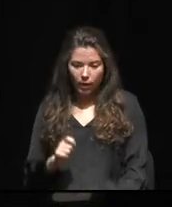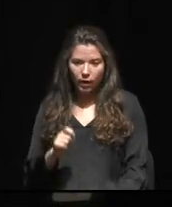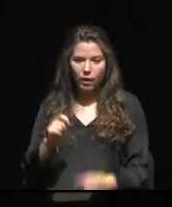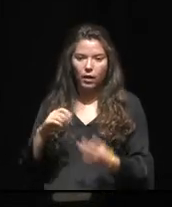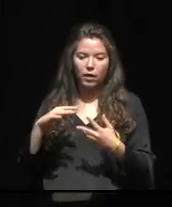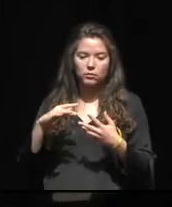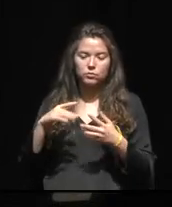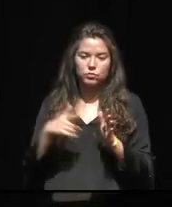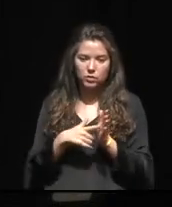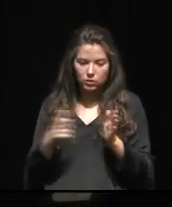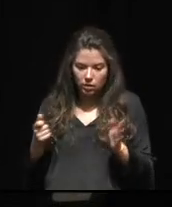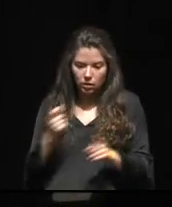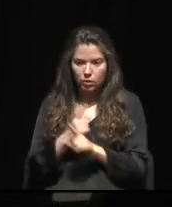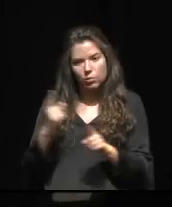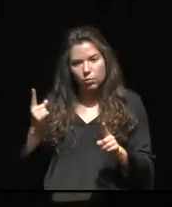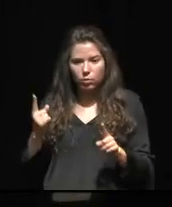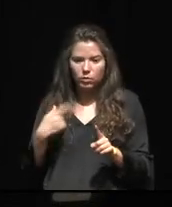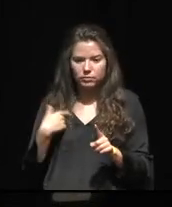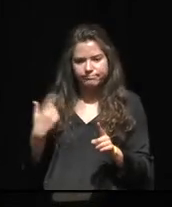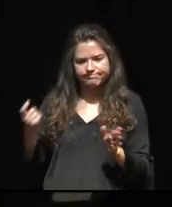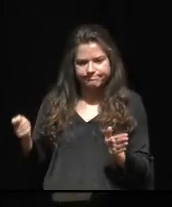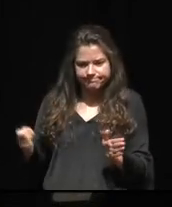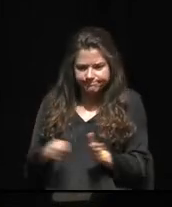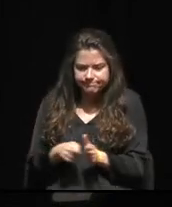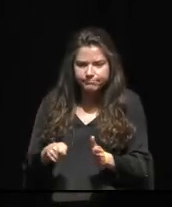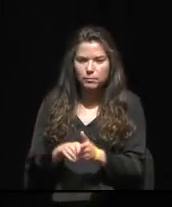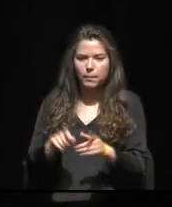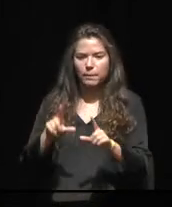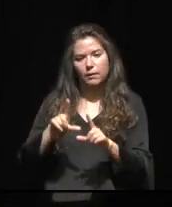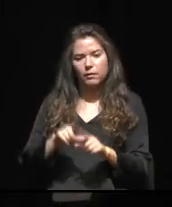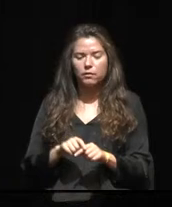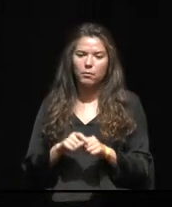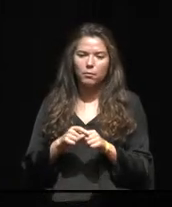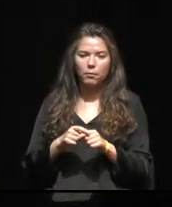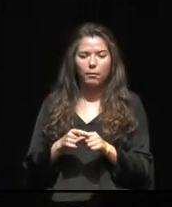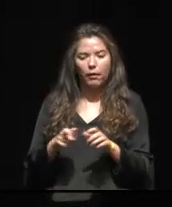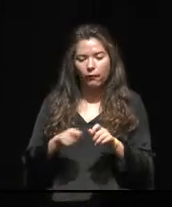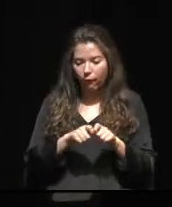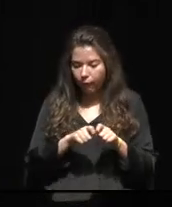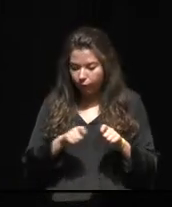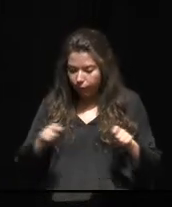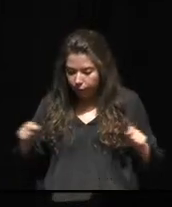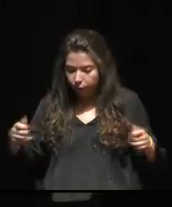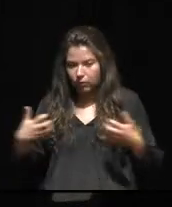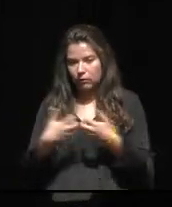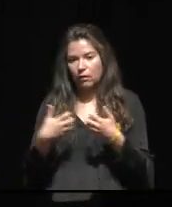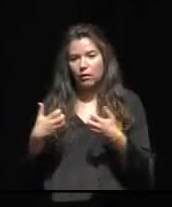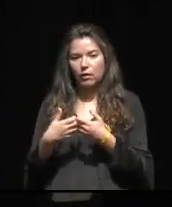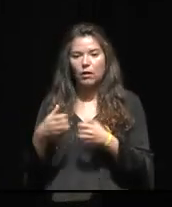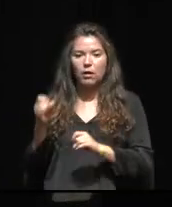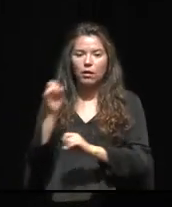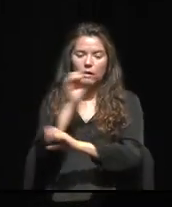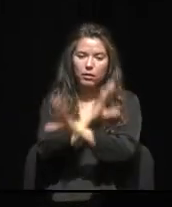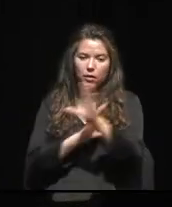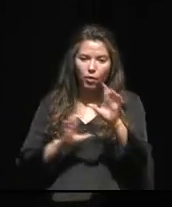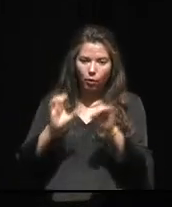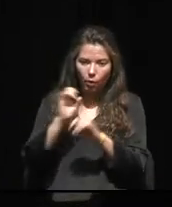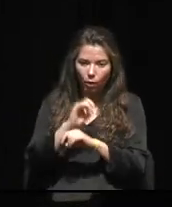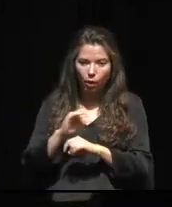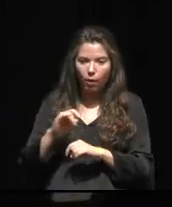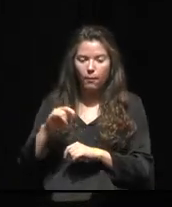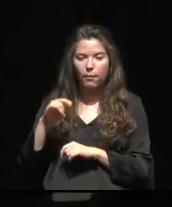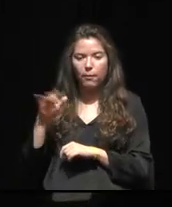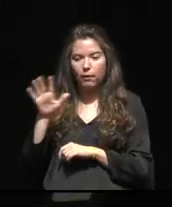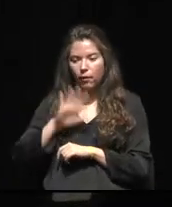uma alegada política de instigação e de prolongamento da confrontação na Europa no médio Oriente e na